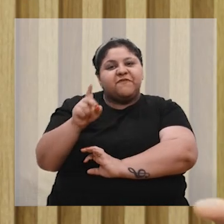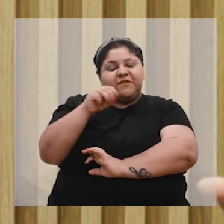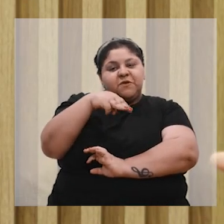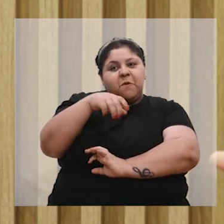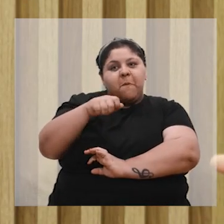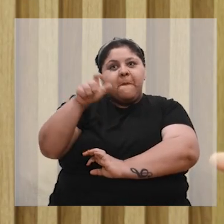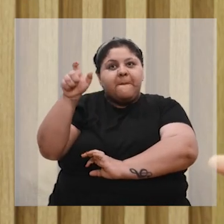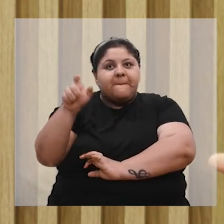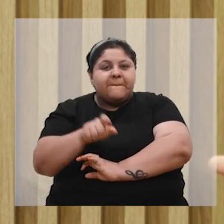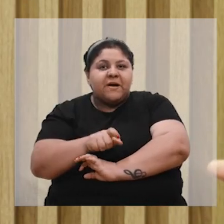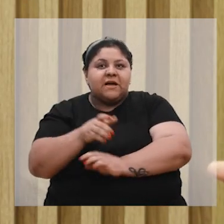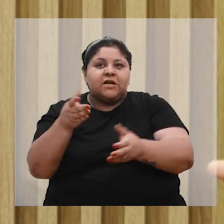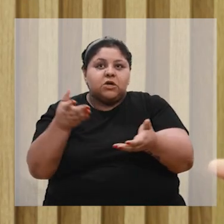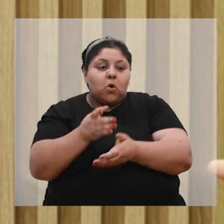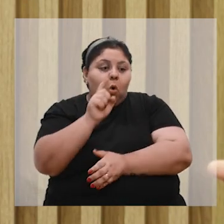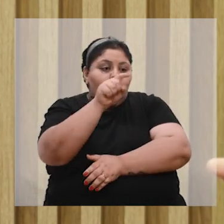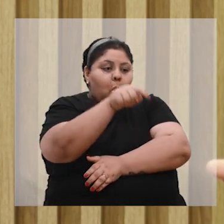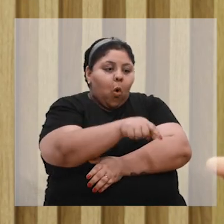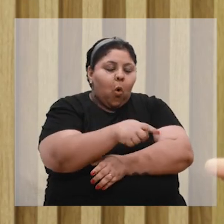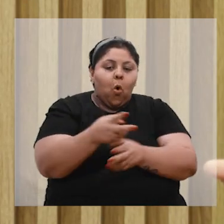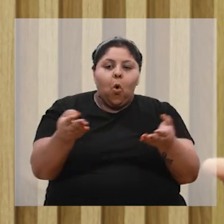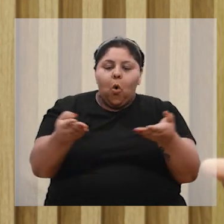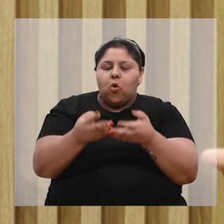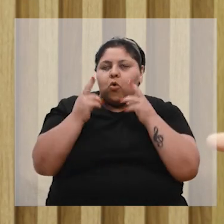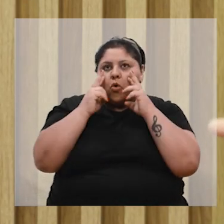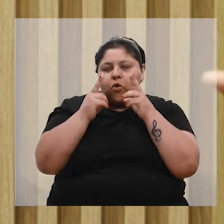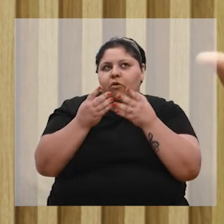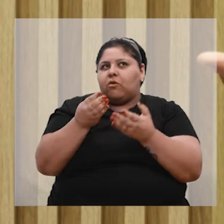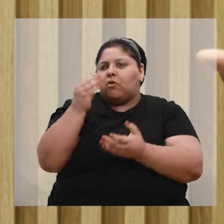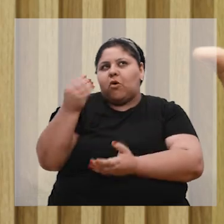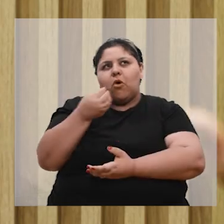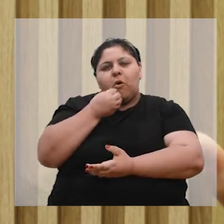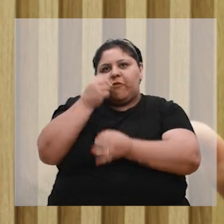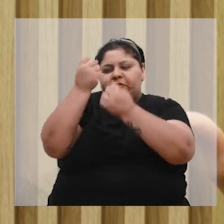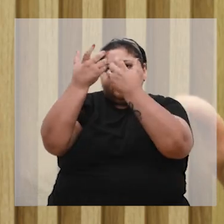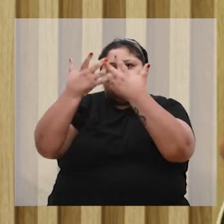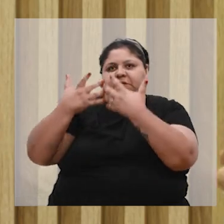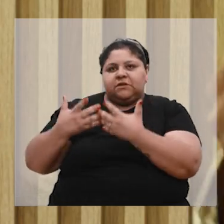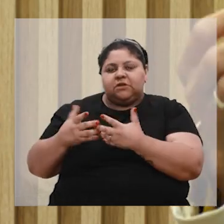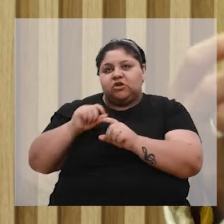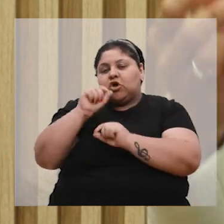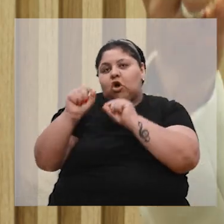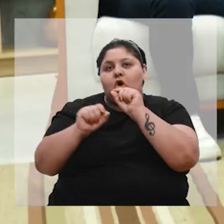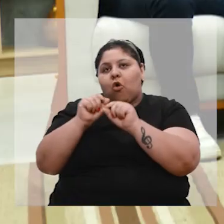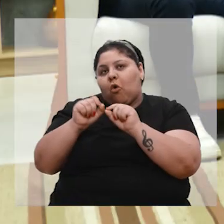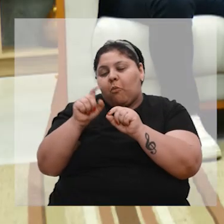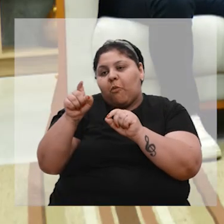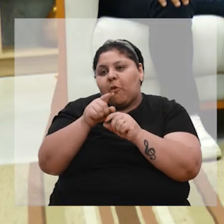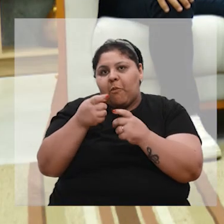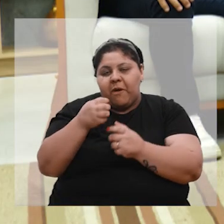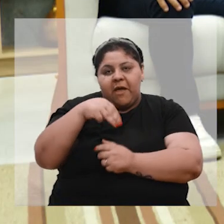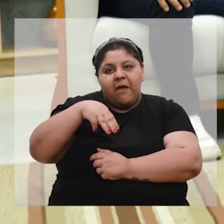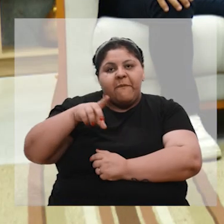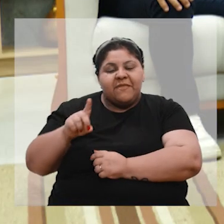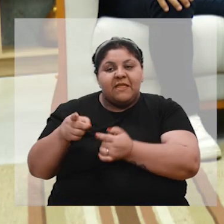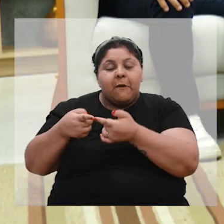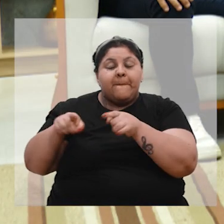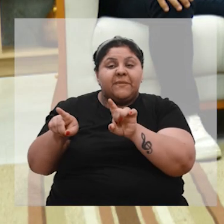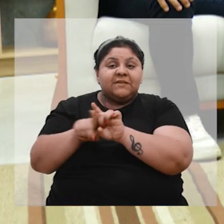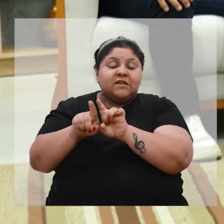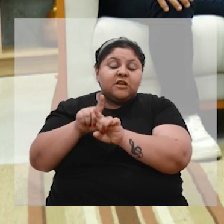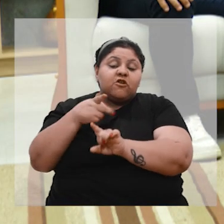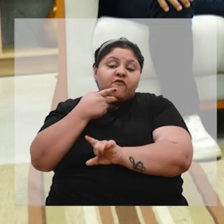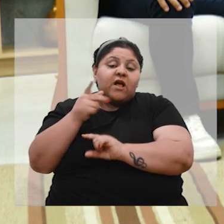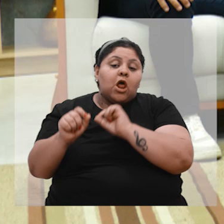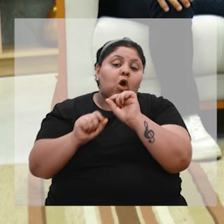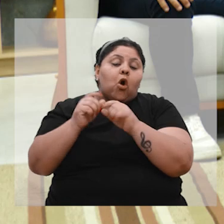Max, hoje você olha, é claro que o senhor usa, eu quero que o senhor explique para a gente como funciona a MD, mas também me